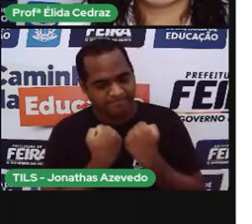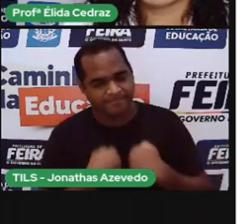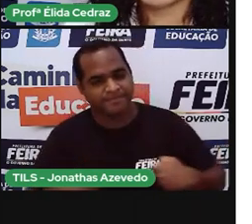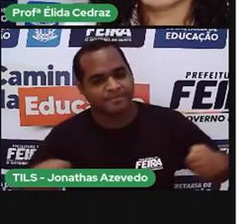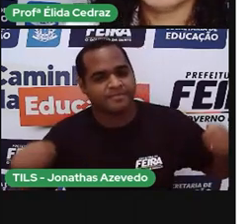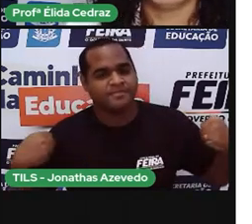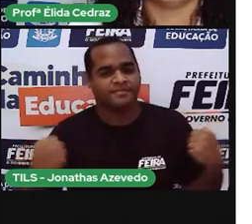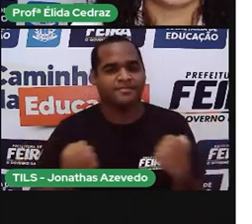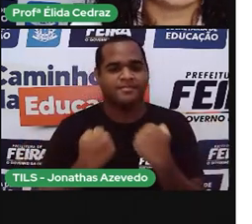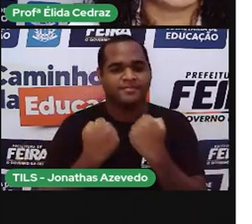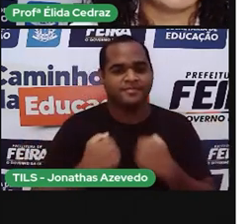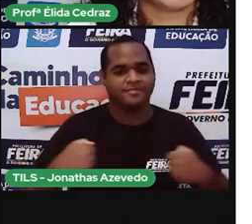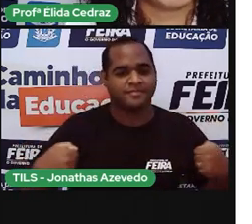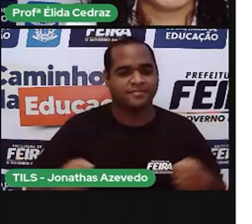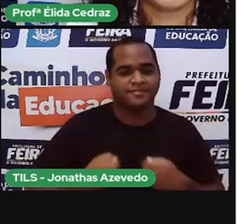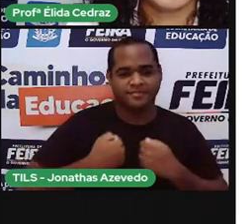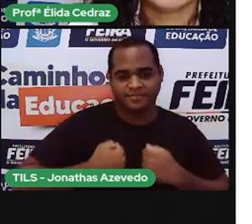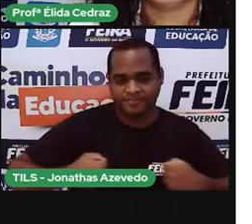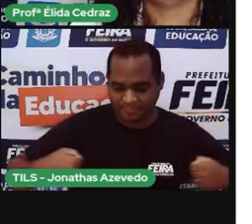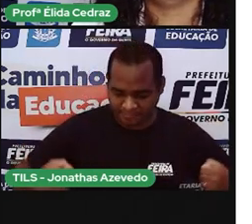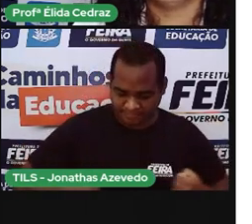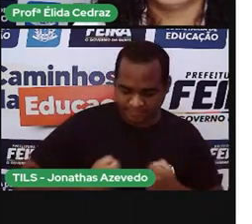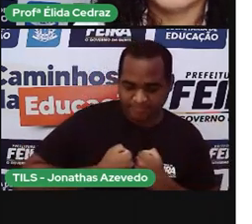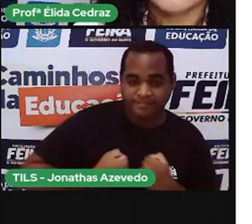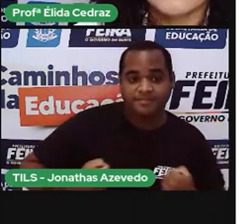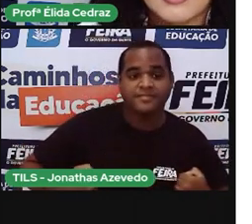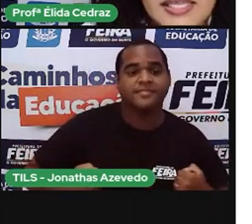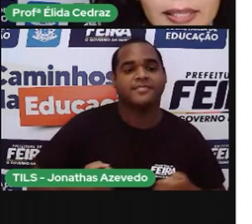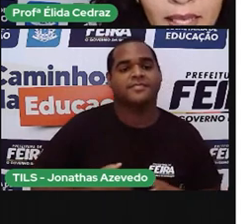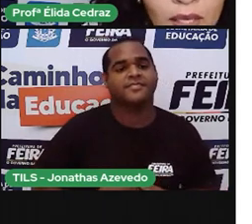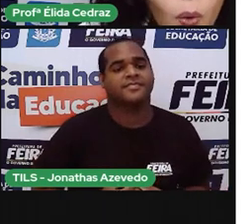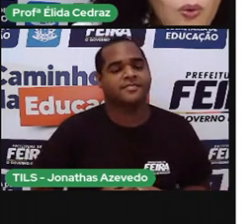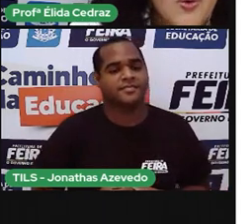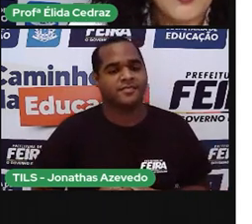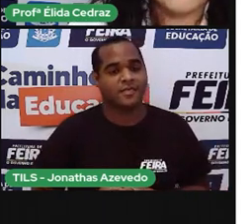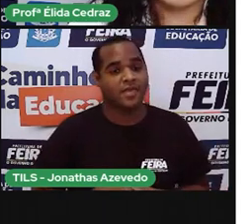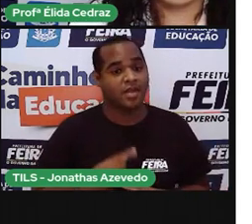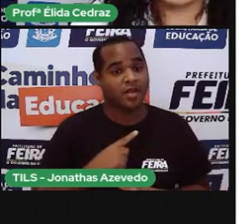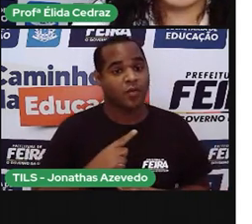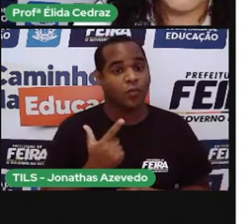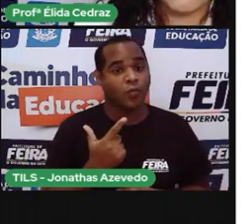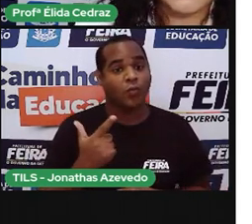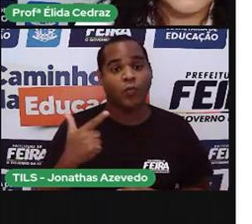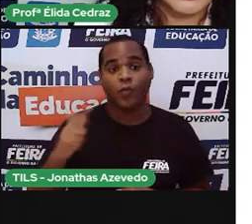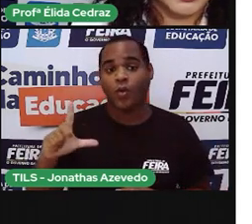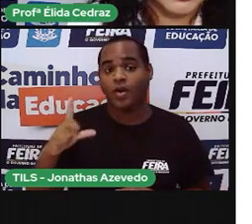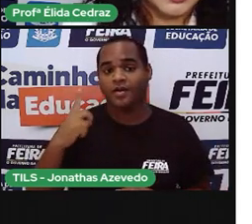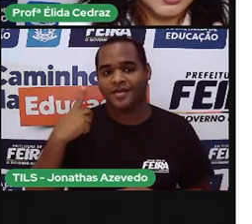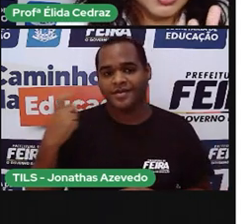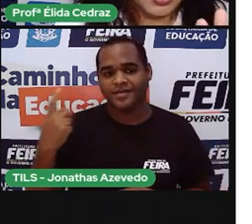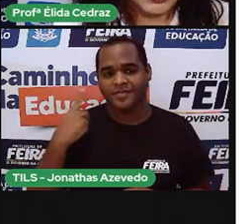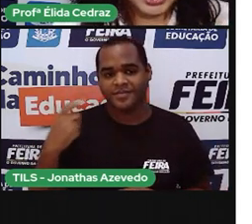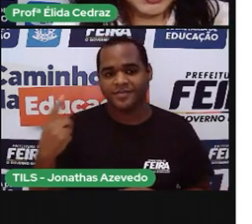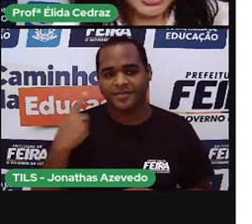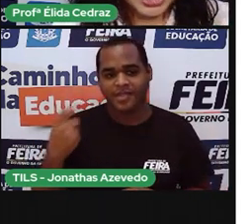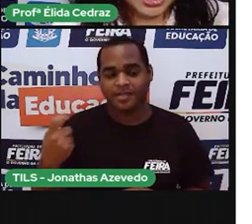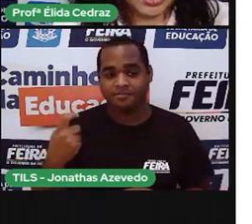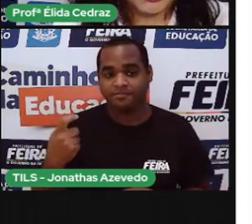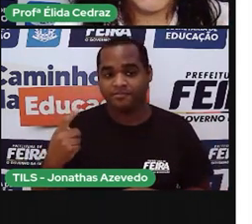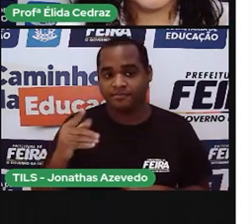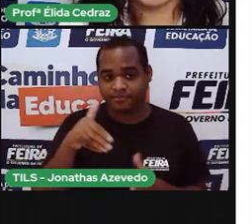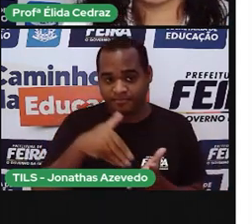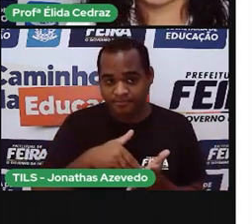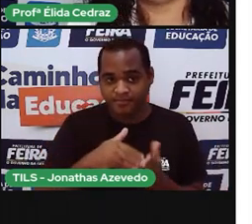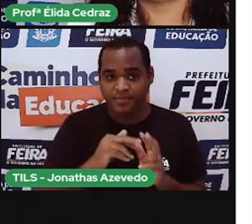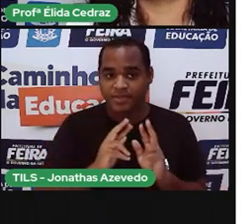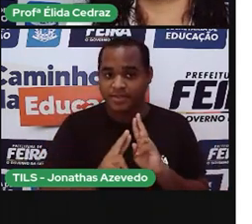pompom Mação tona o item outros sons tem na última